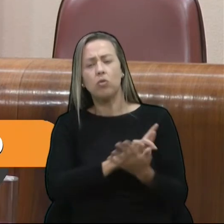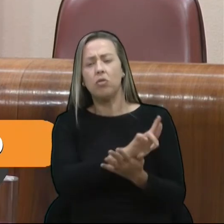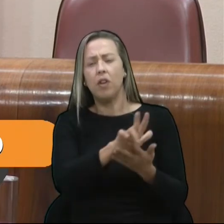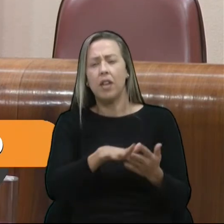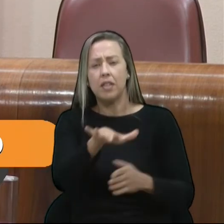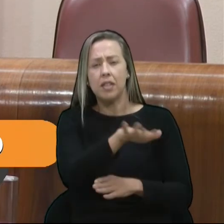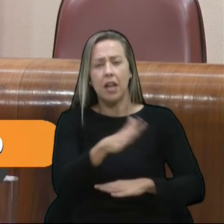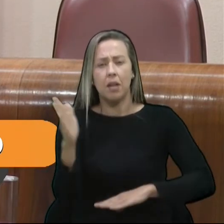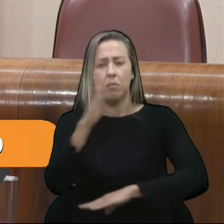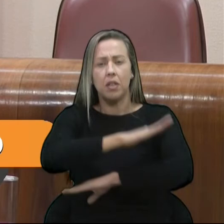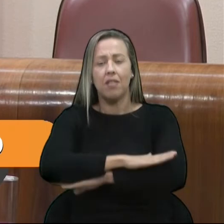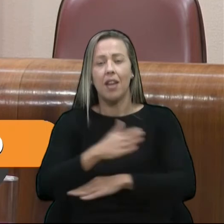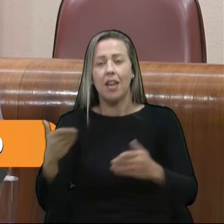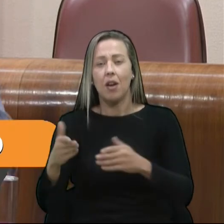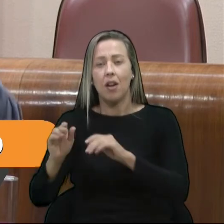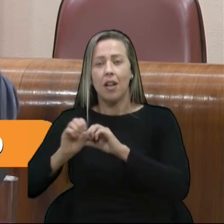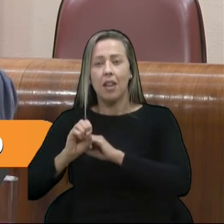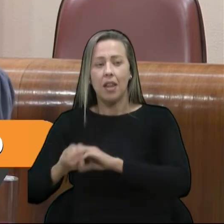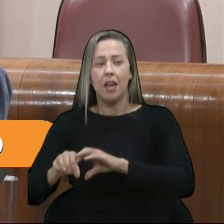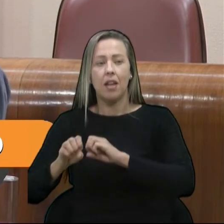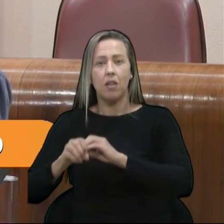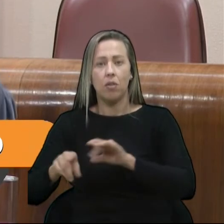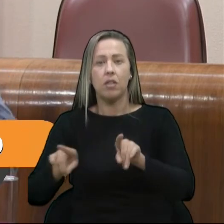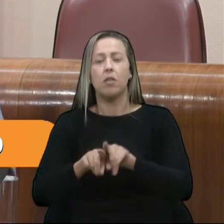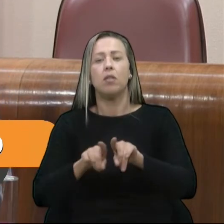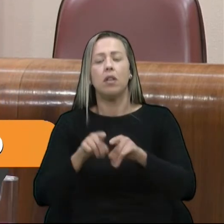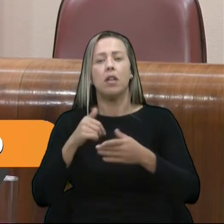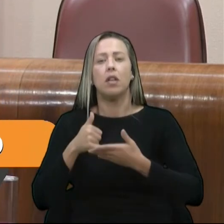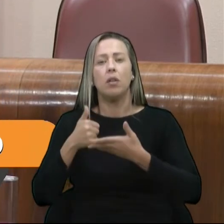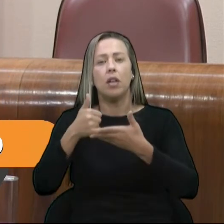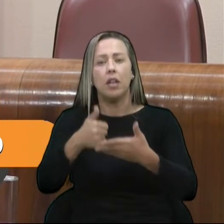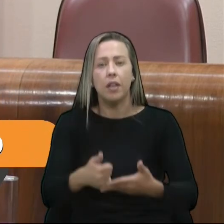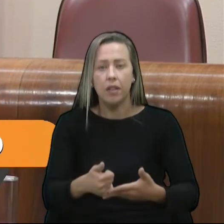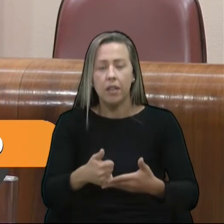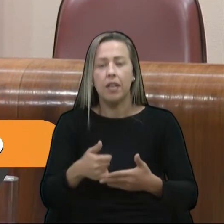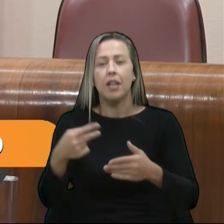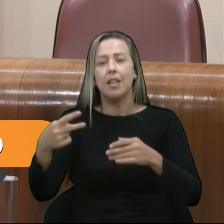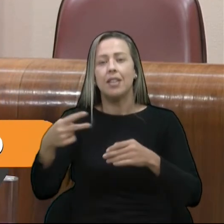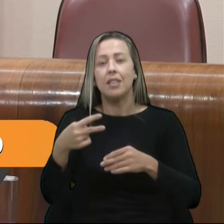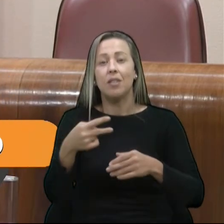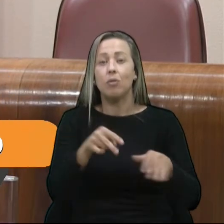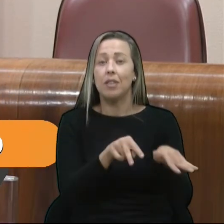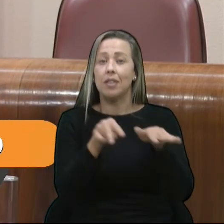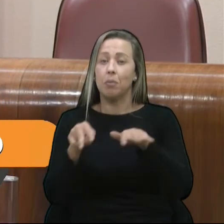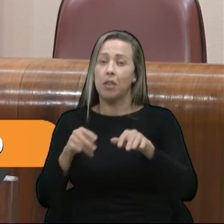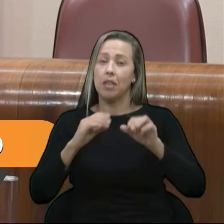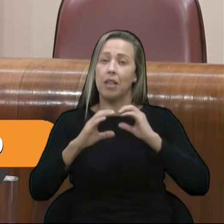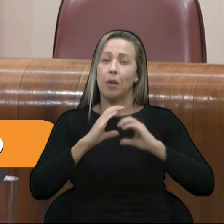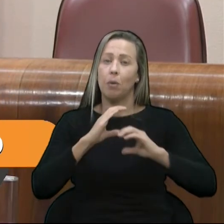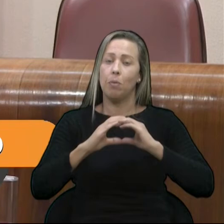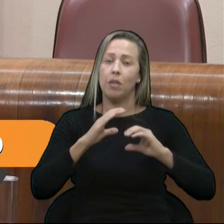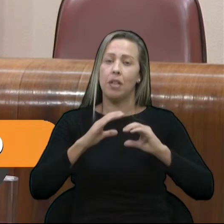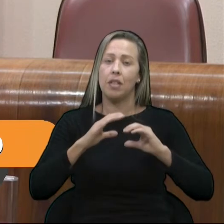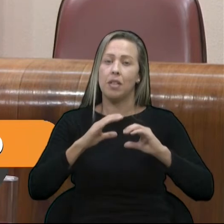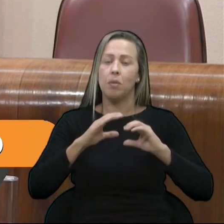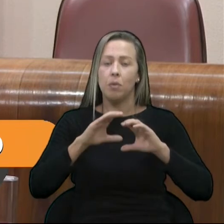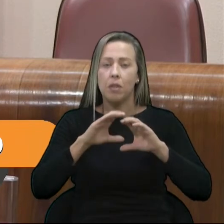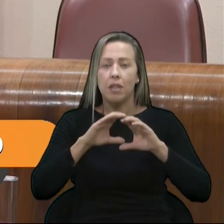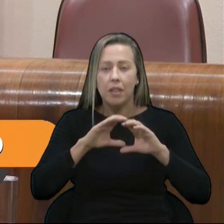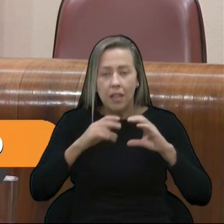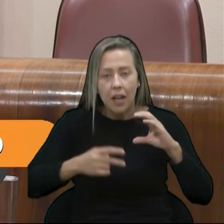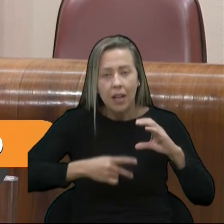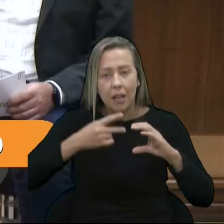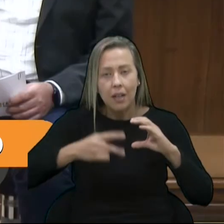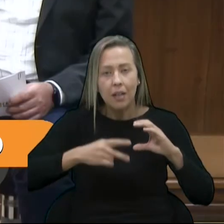e agora da educação também, contribuindo na segunda semana da comunicação da Câmara de Vereadores de Caxias do